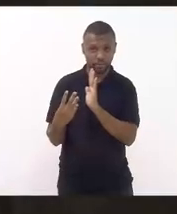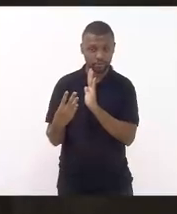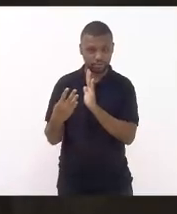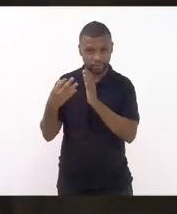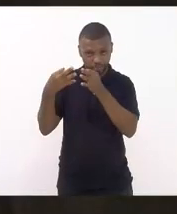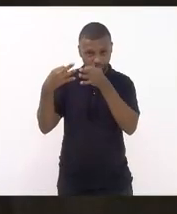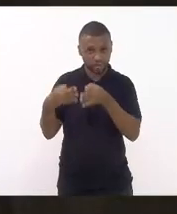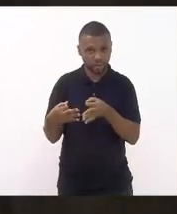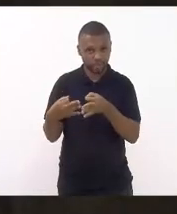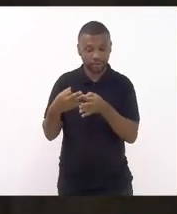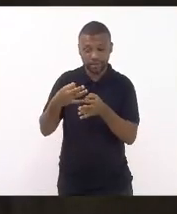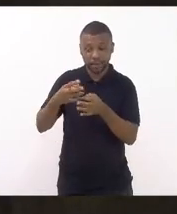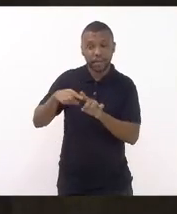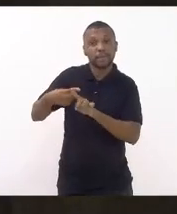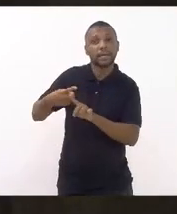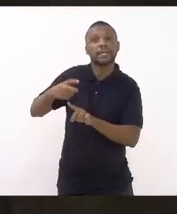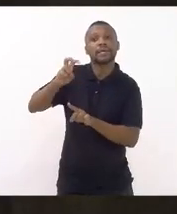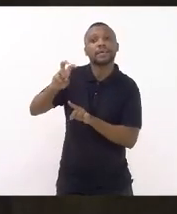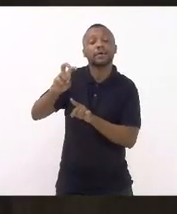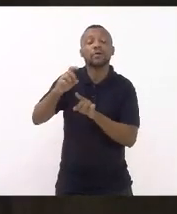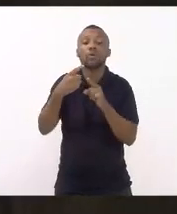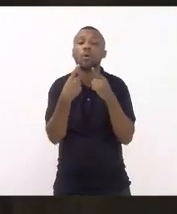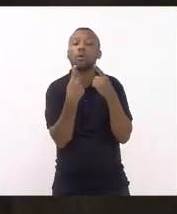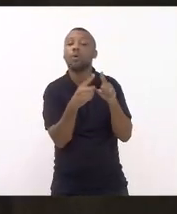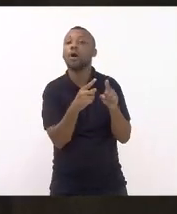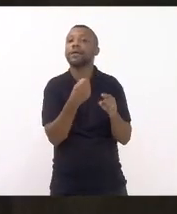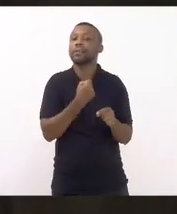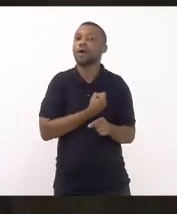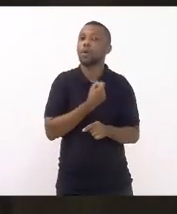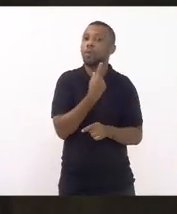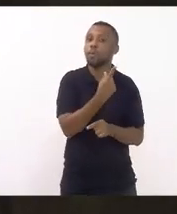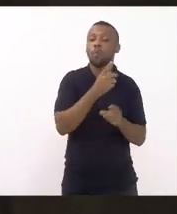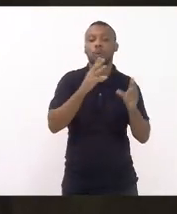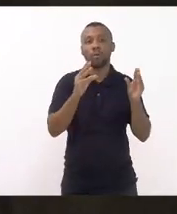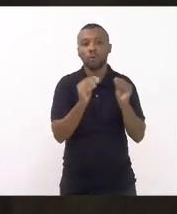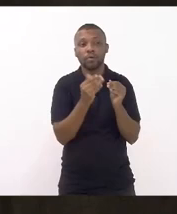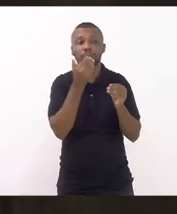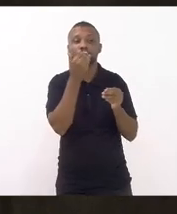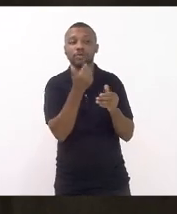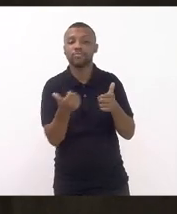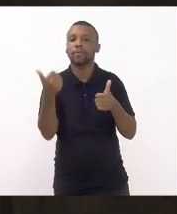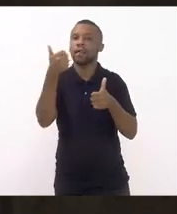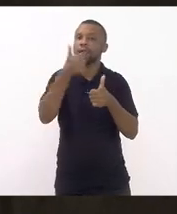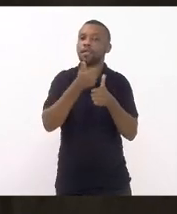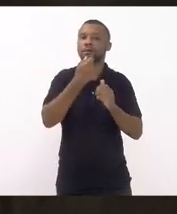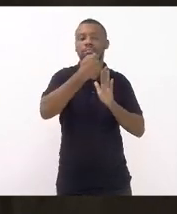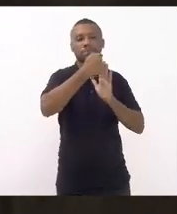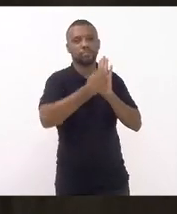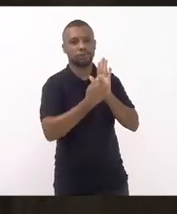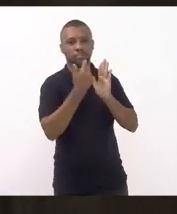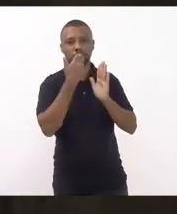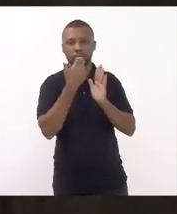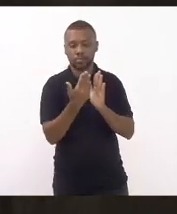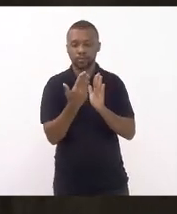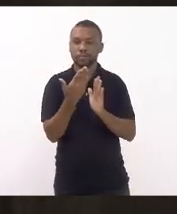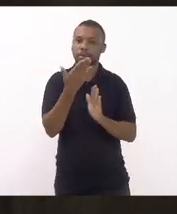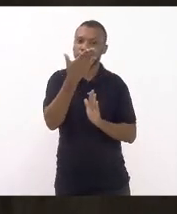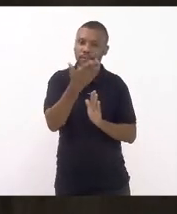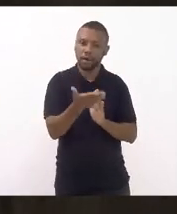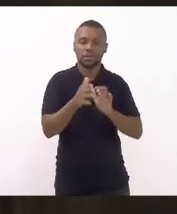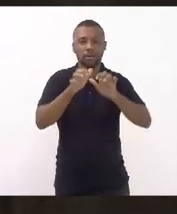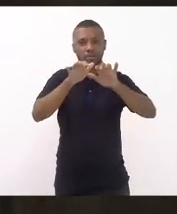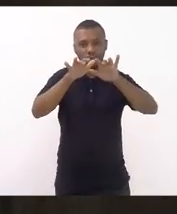e 5, contrário a 1, concluindo por substitutivo, pedindo a Vossa